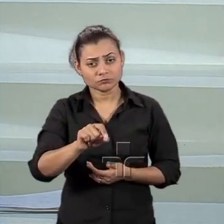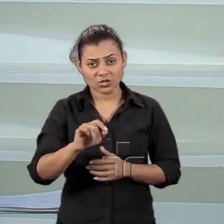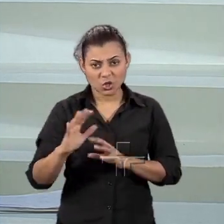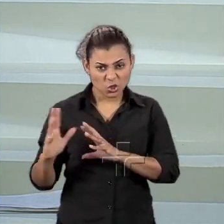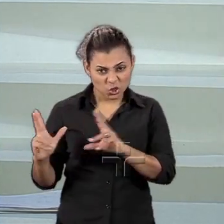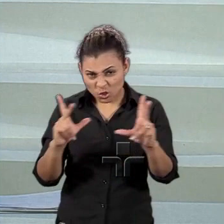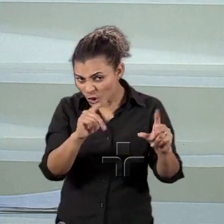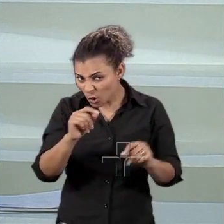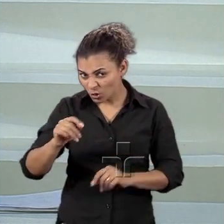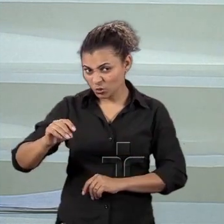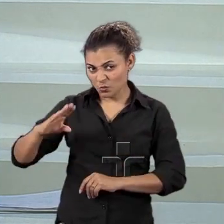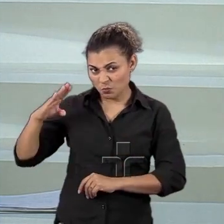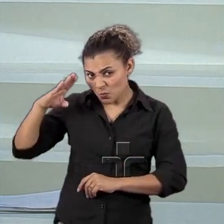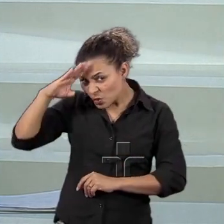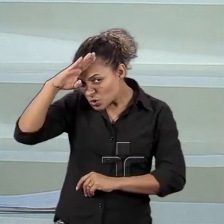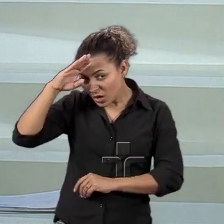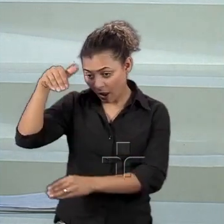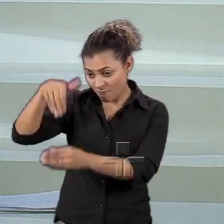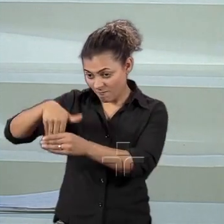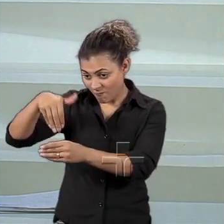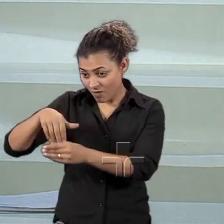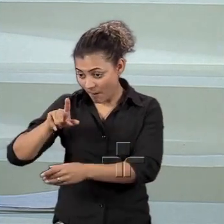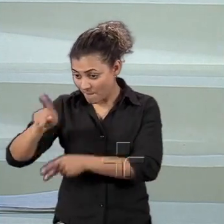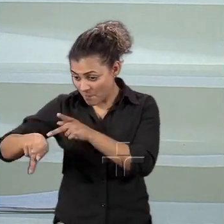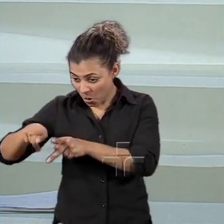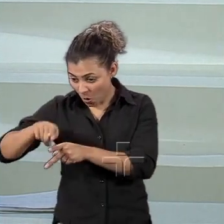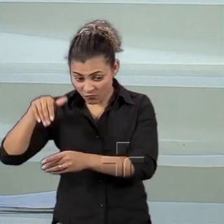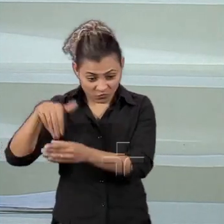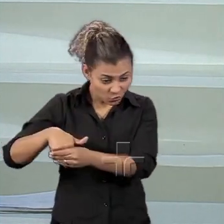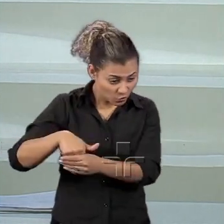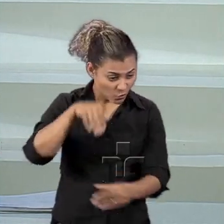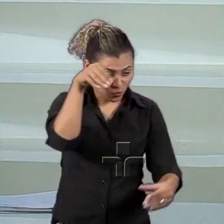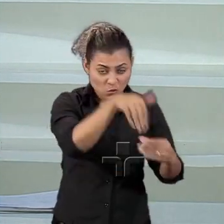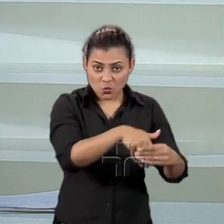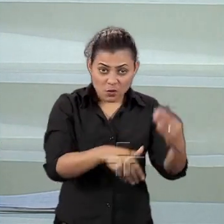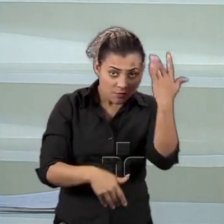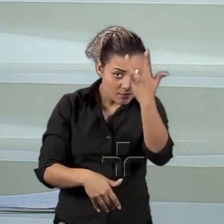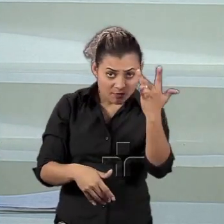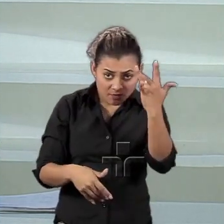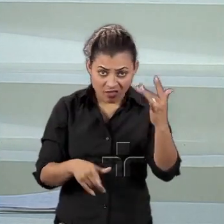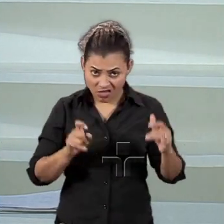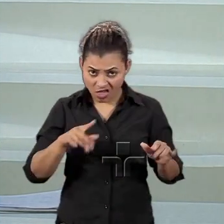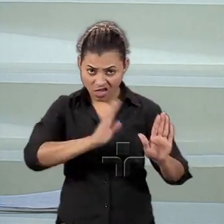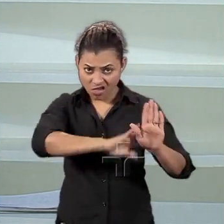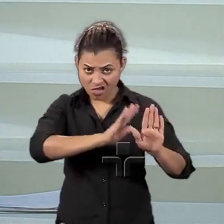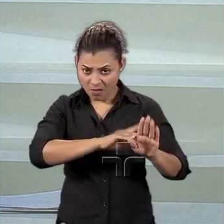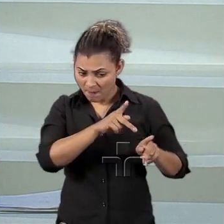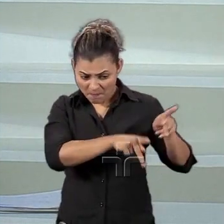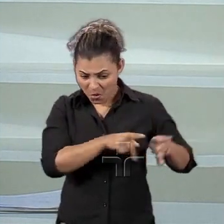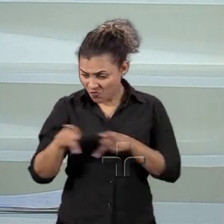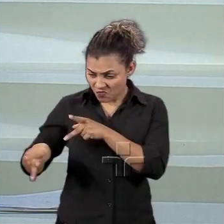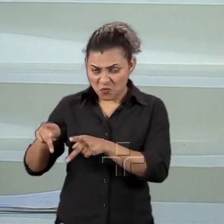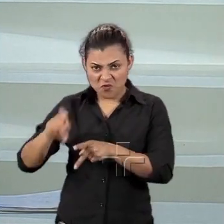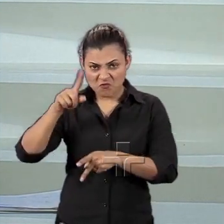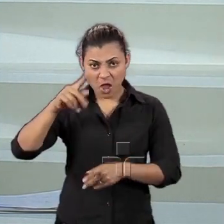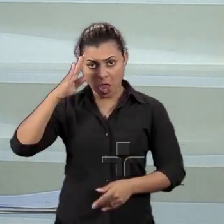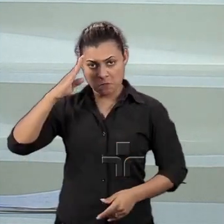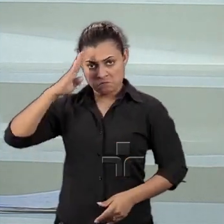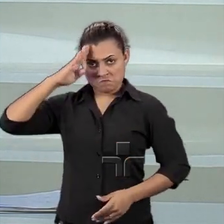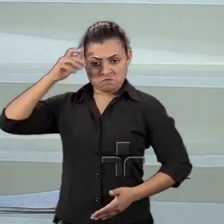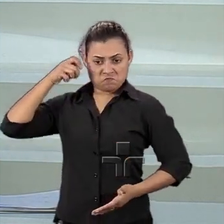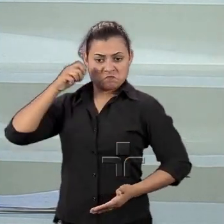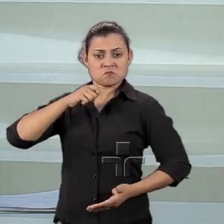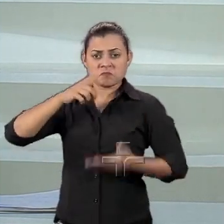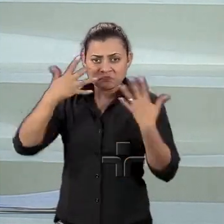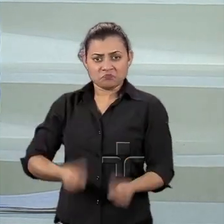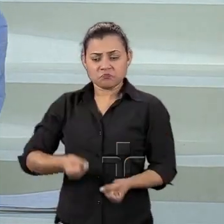do Bolsonaro e todo o eleitorado que está junto com o candidato terceirizado do Lula sejam pessoas autoritárias nem tolerantes com a ditadura. Eu não faria essa